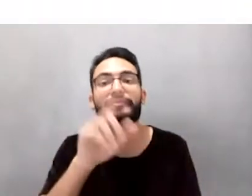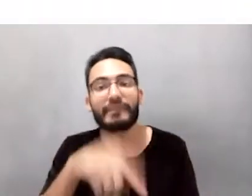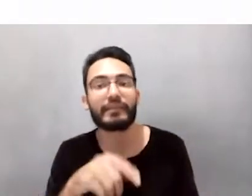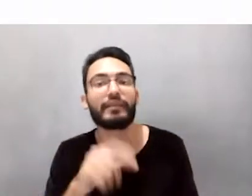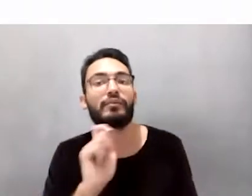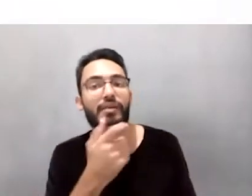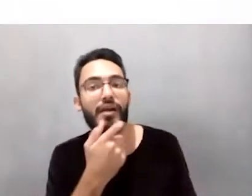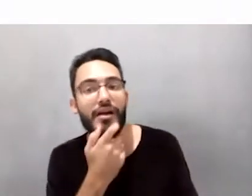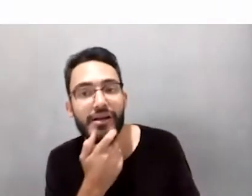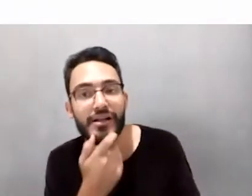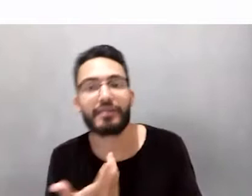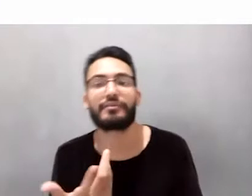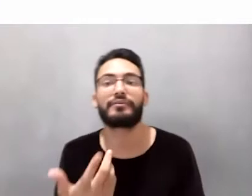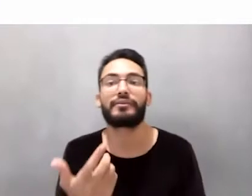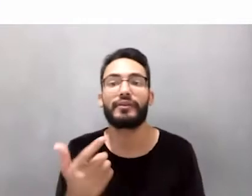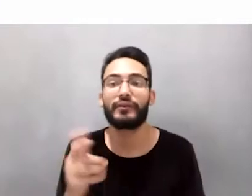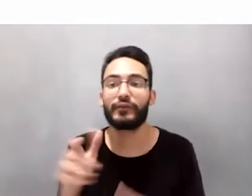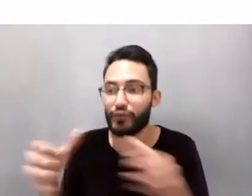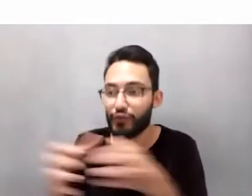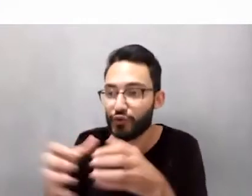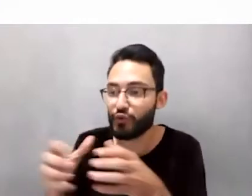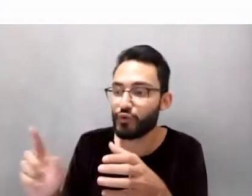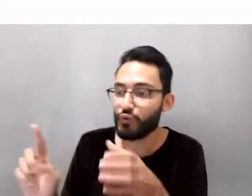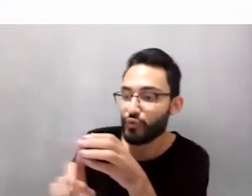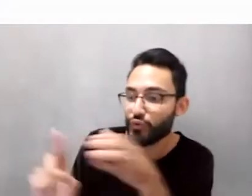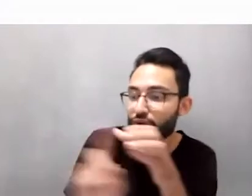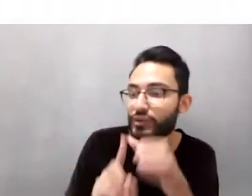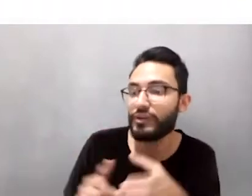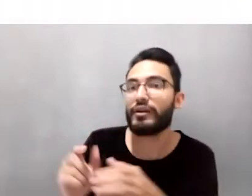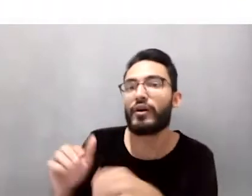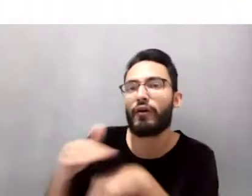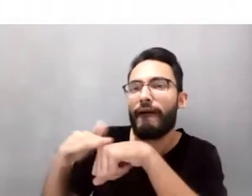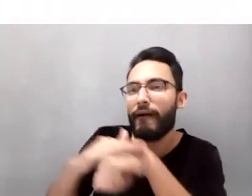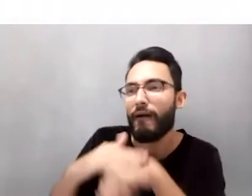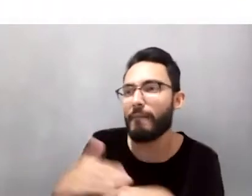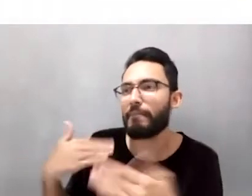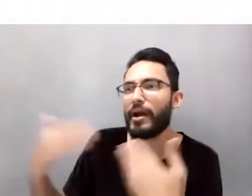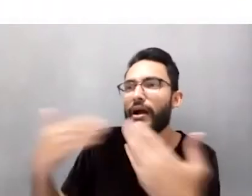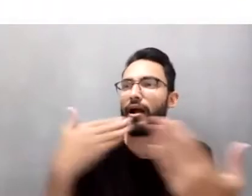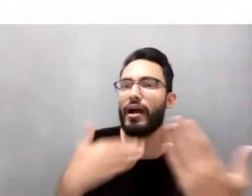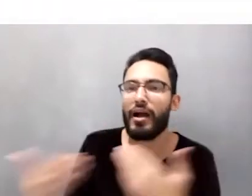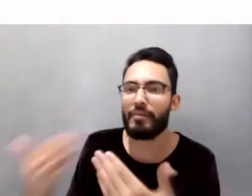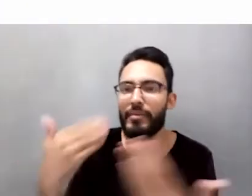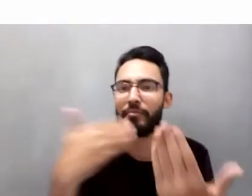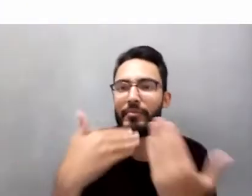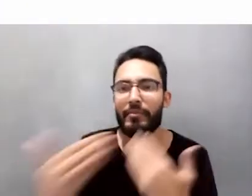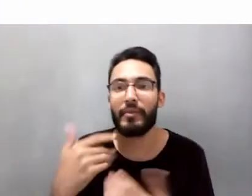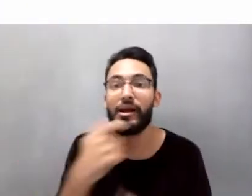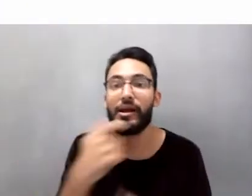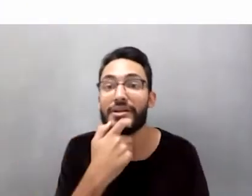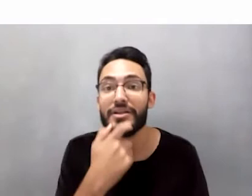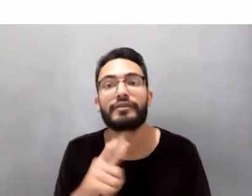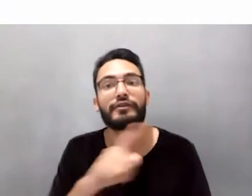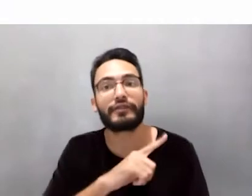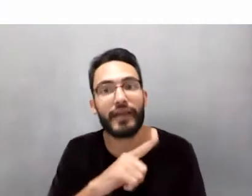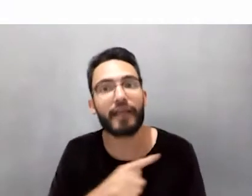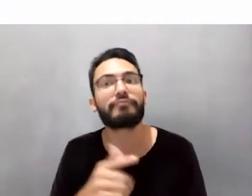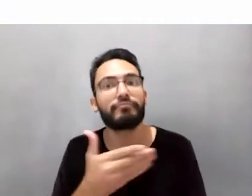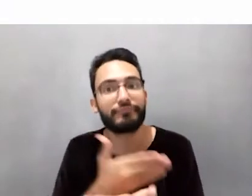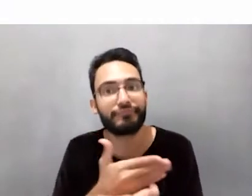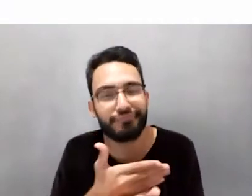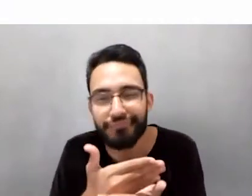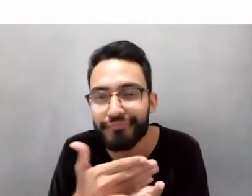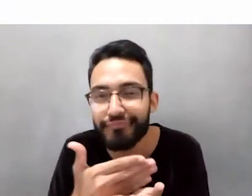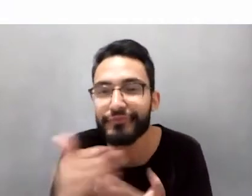amenidades em inglês, que se reúnem já para destravar o idioma e falam de assuntos aleatórios. E tem iniciativas que as